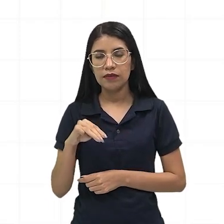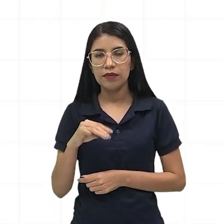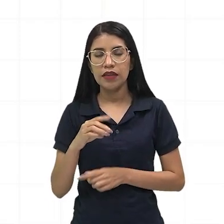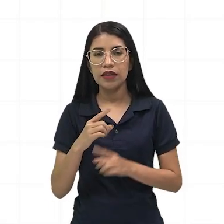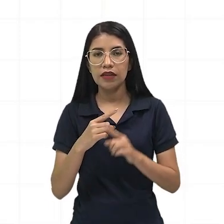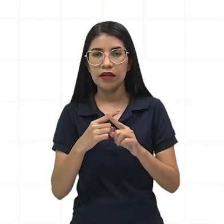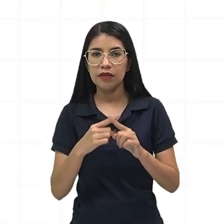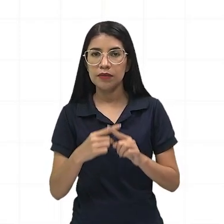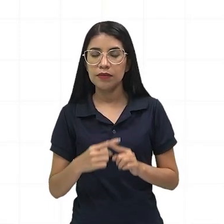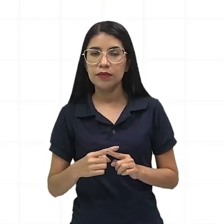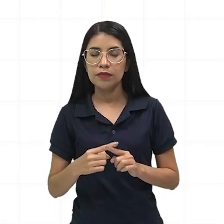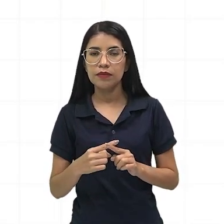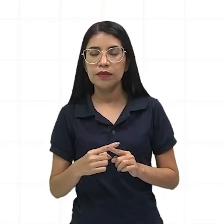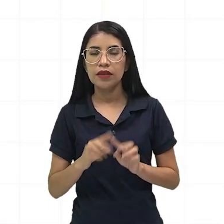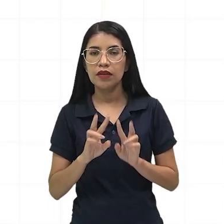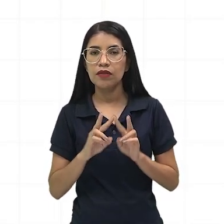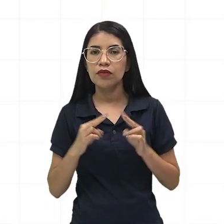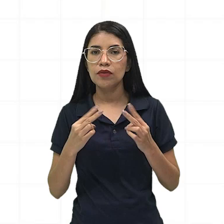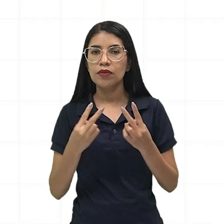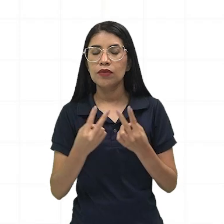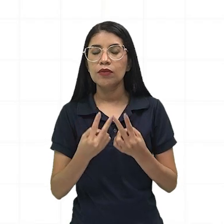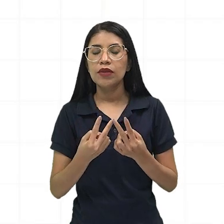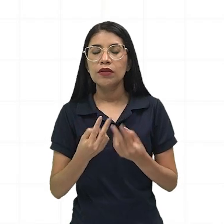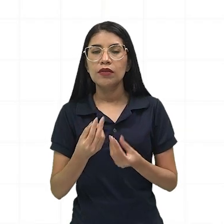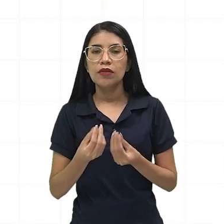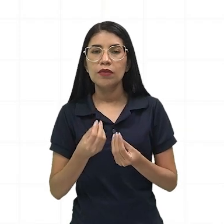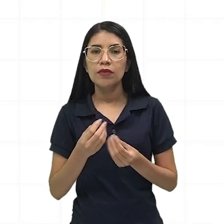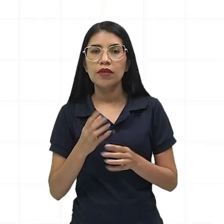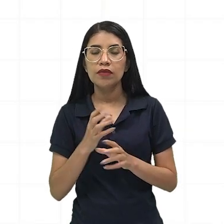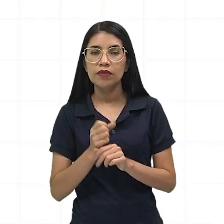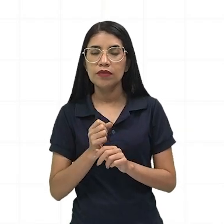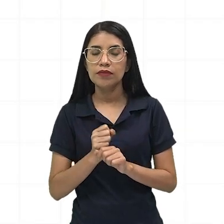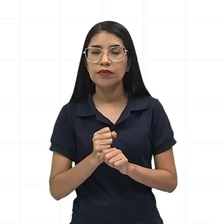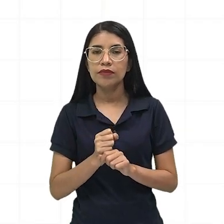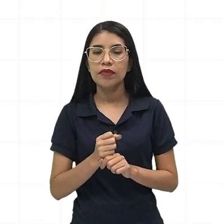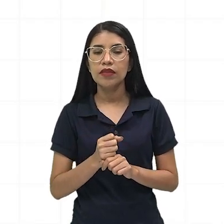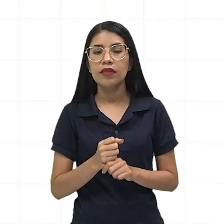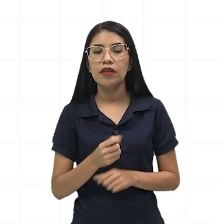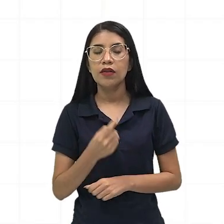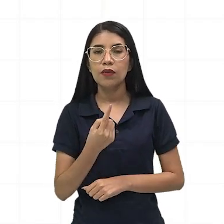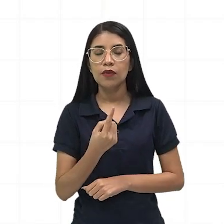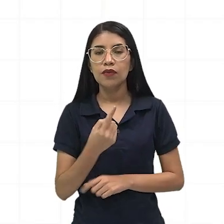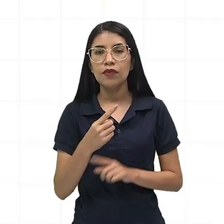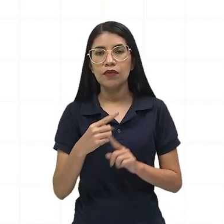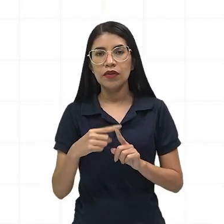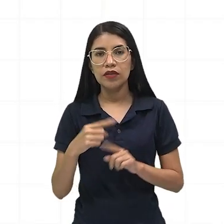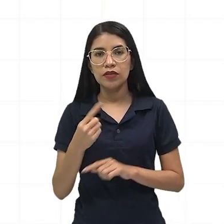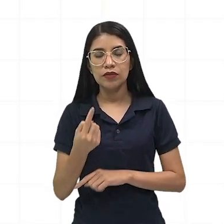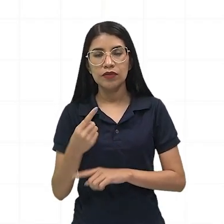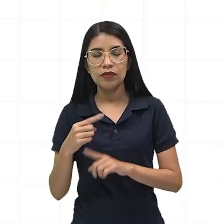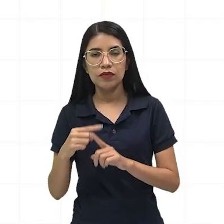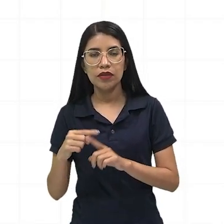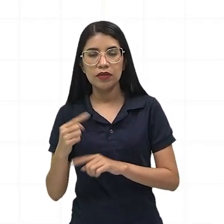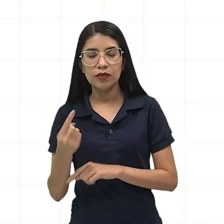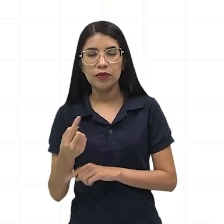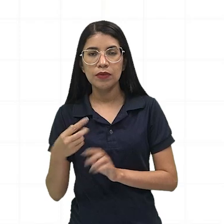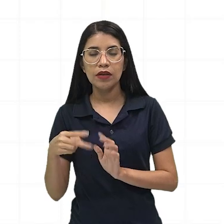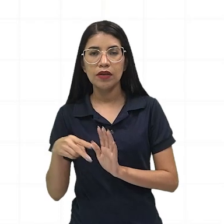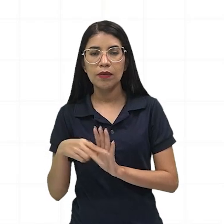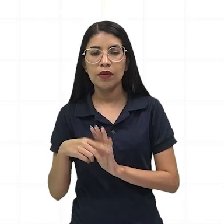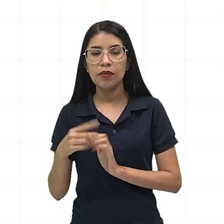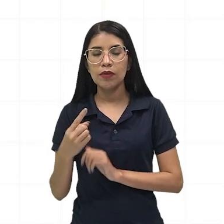nós multiplicamos, né? Lembra aí do volume, multiplicamos todos, vai dar 1 decímetro cúbico. 1 vezes 1 vezes 1.